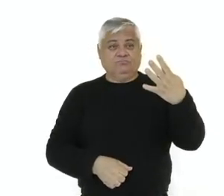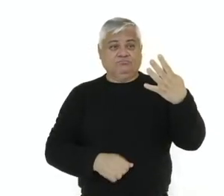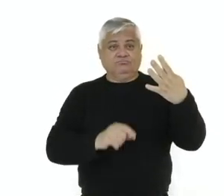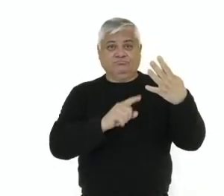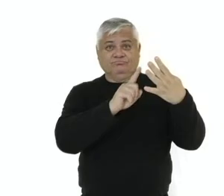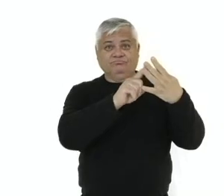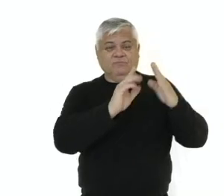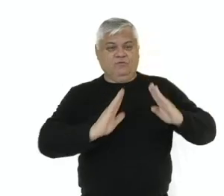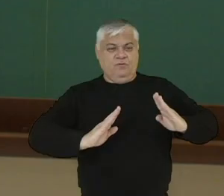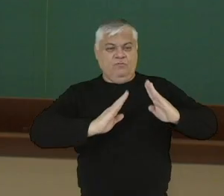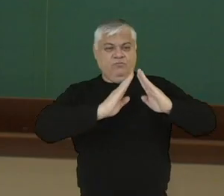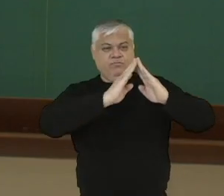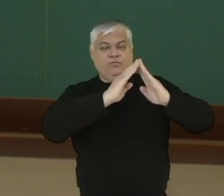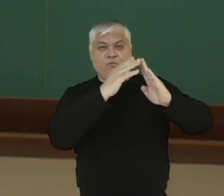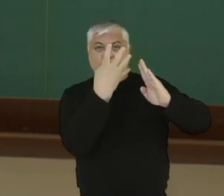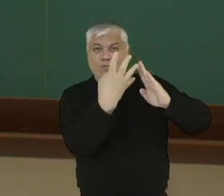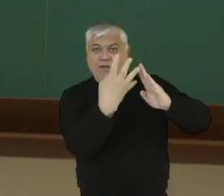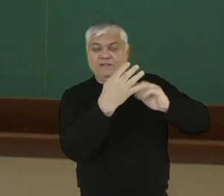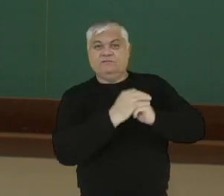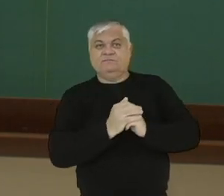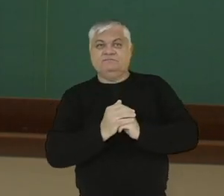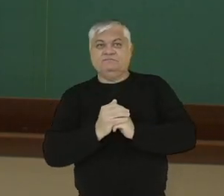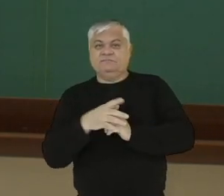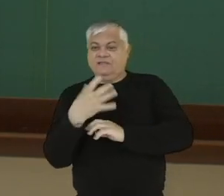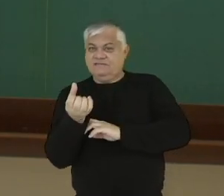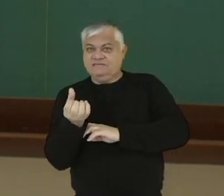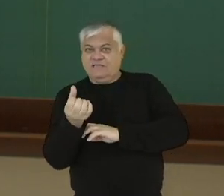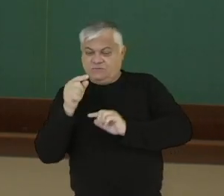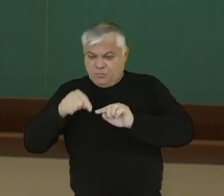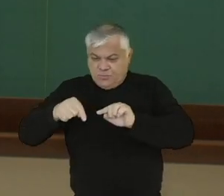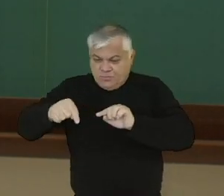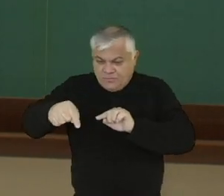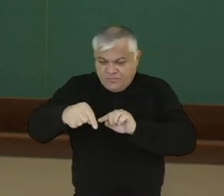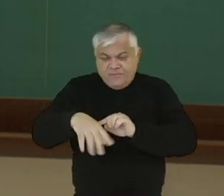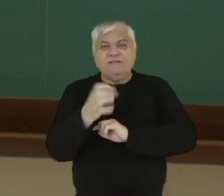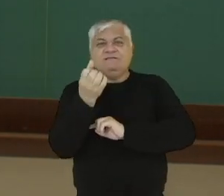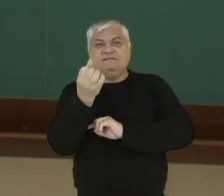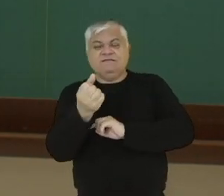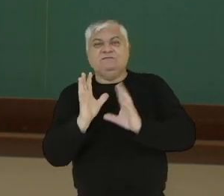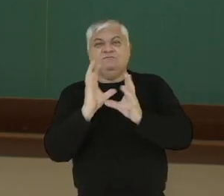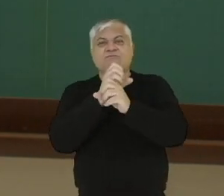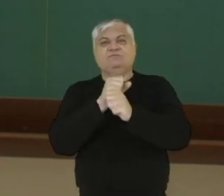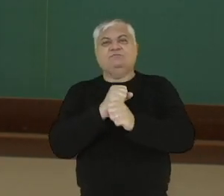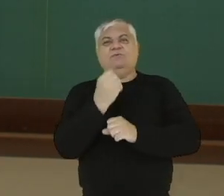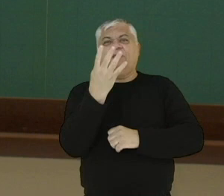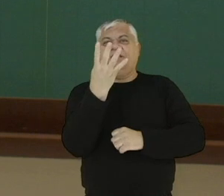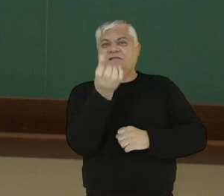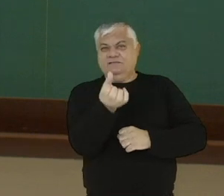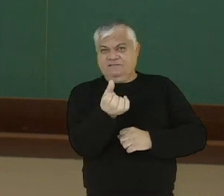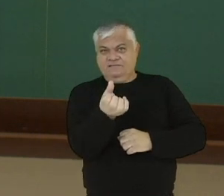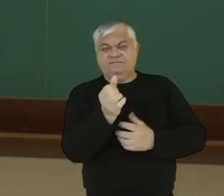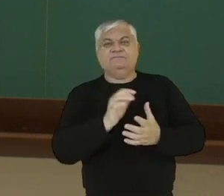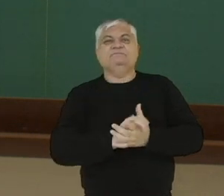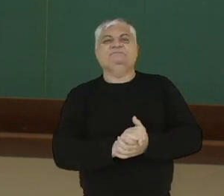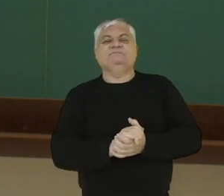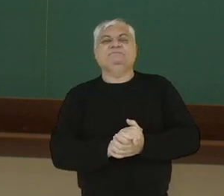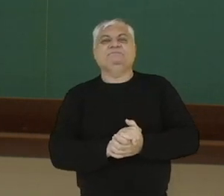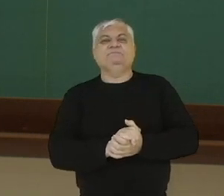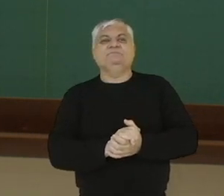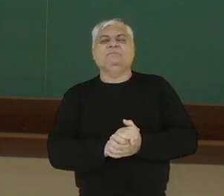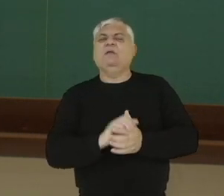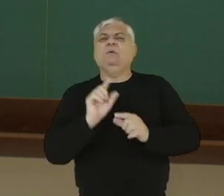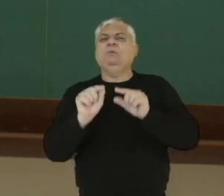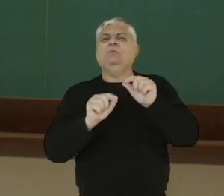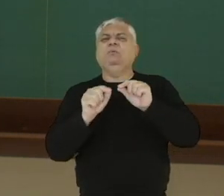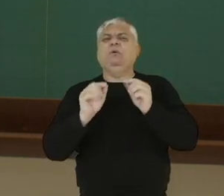de cima aqui no tetraedro, e lá no cubo eu tenho o número 6. Então, formou o número 46. Tá? O que